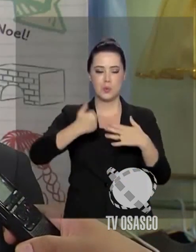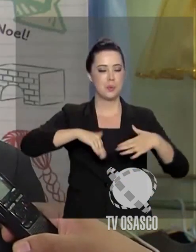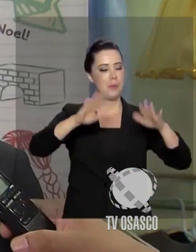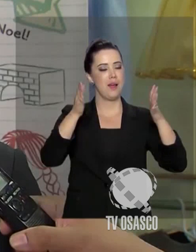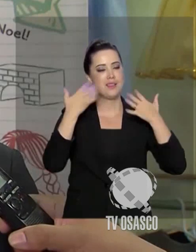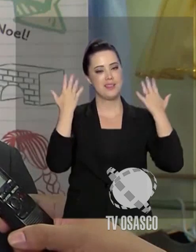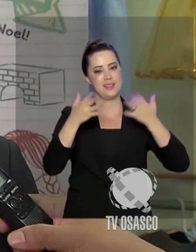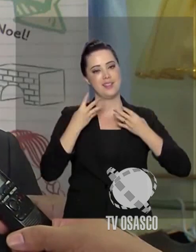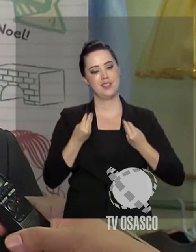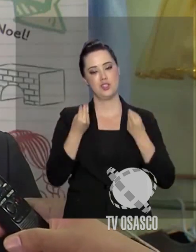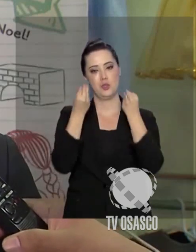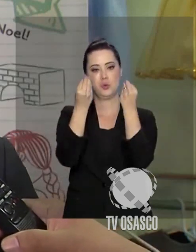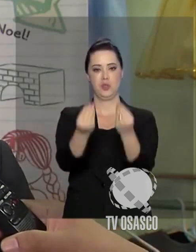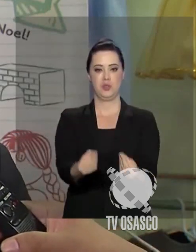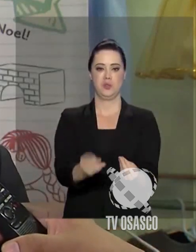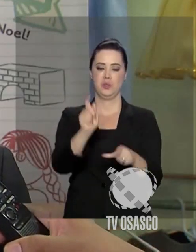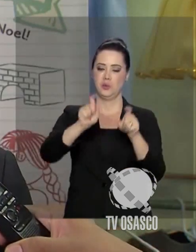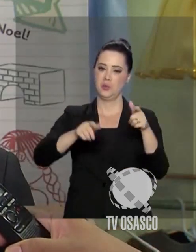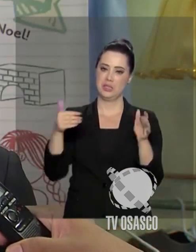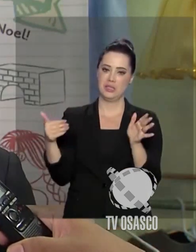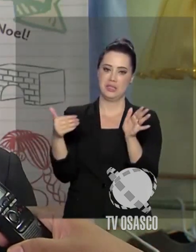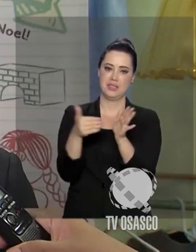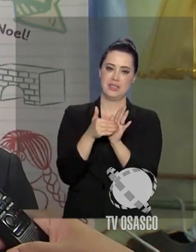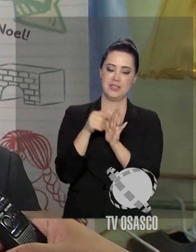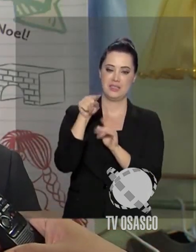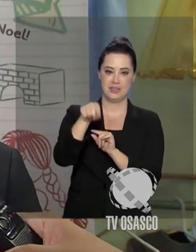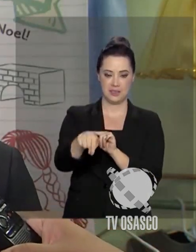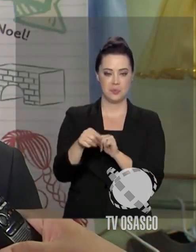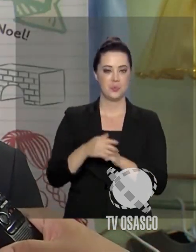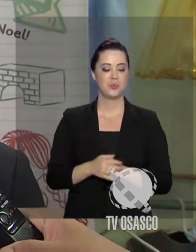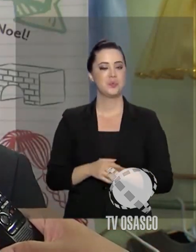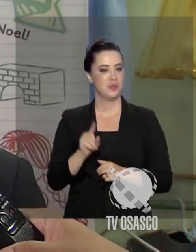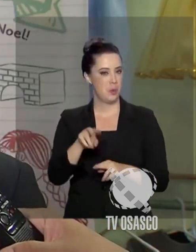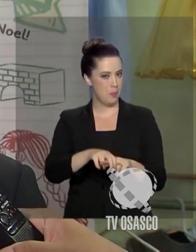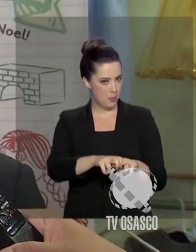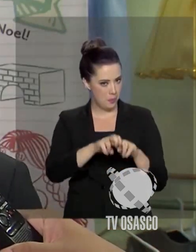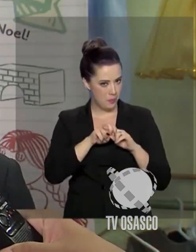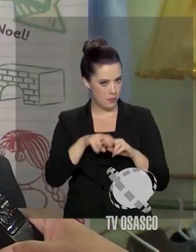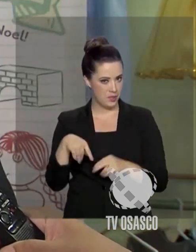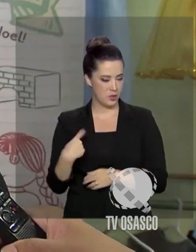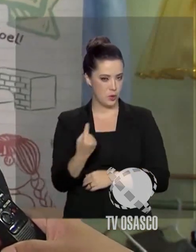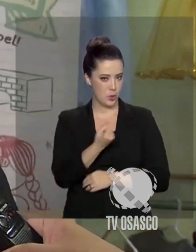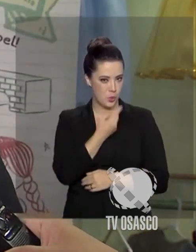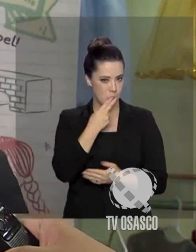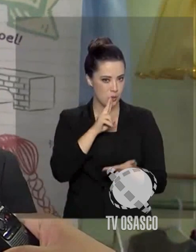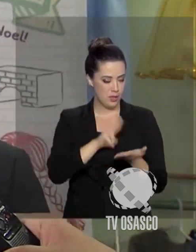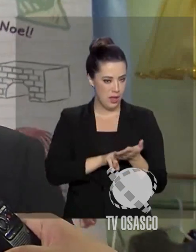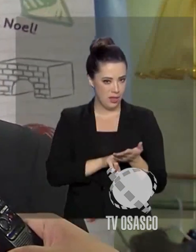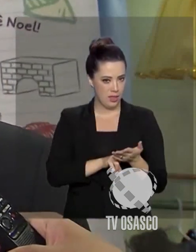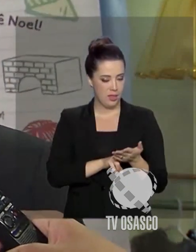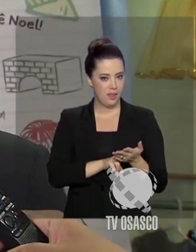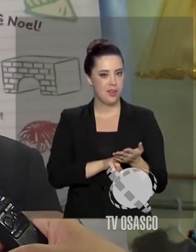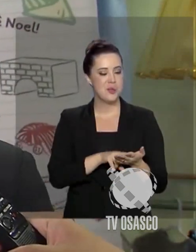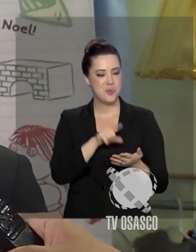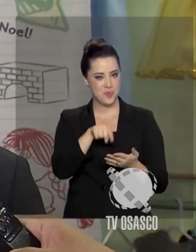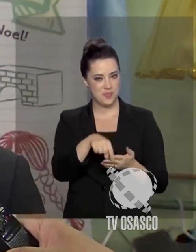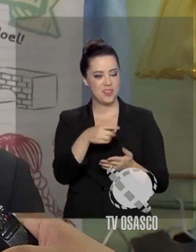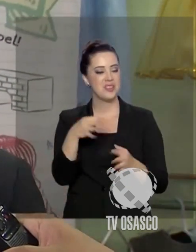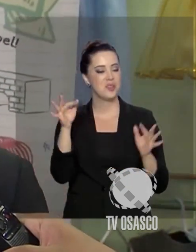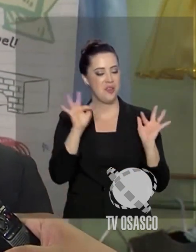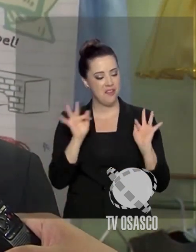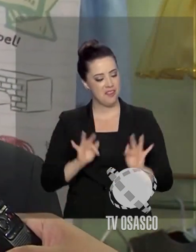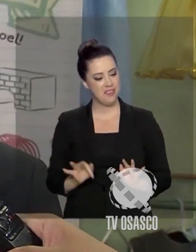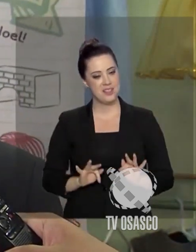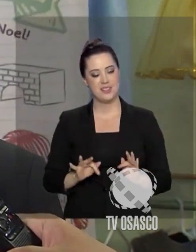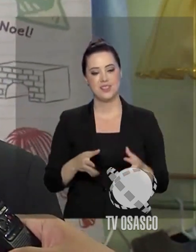alegria a gente leva até a ponta da linha, por intermédio dos nossos carteiros, que fazem com muita